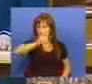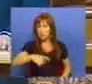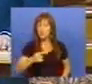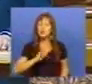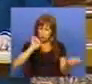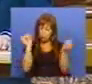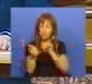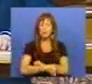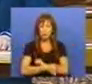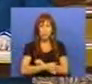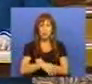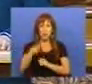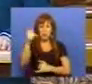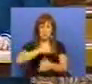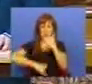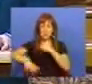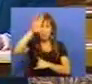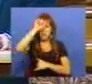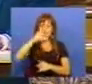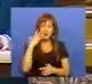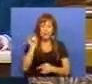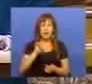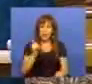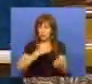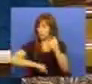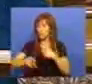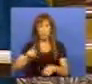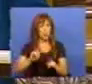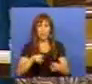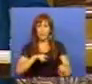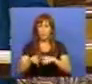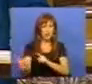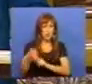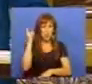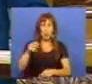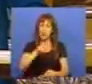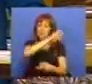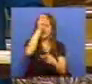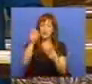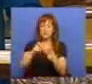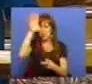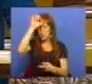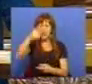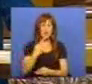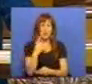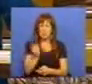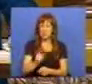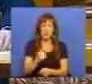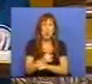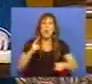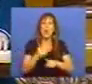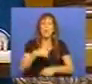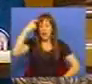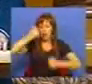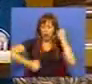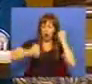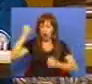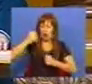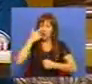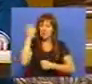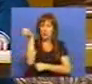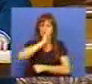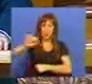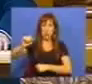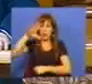mudou de ministro para tentar não mudar de política. E a terceira, que o Governo não entendeu nem as razões do protesto popular contra